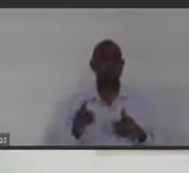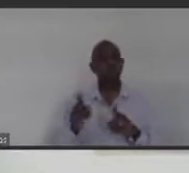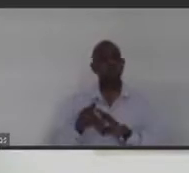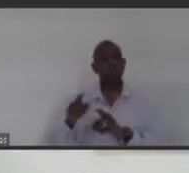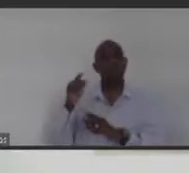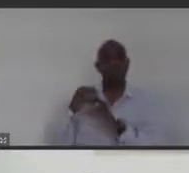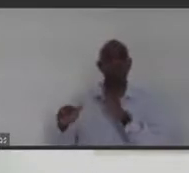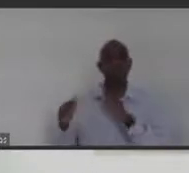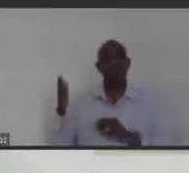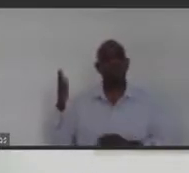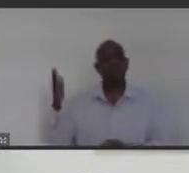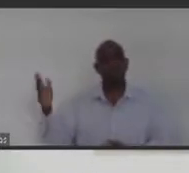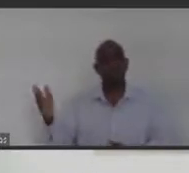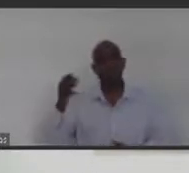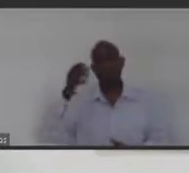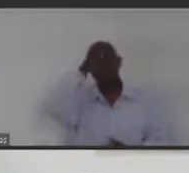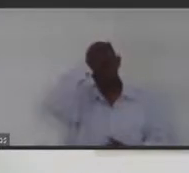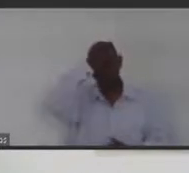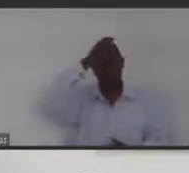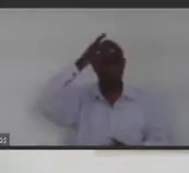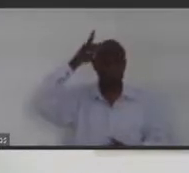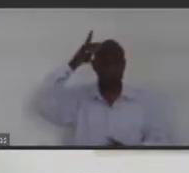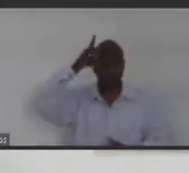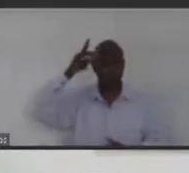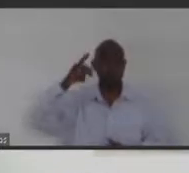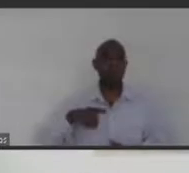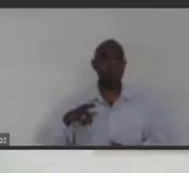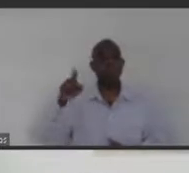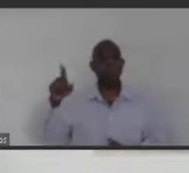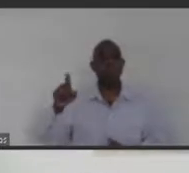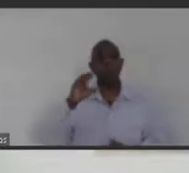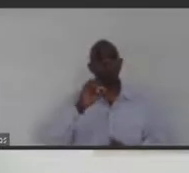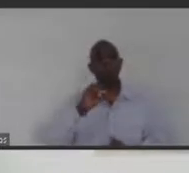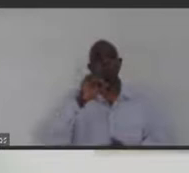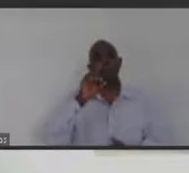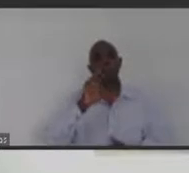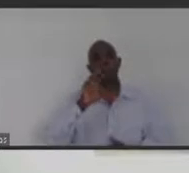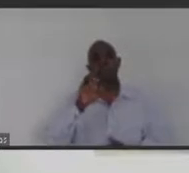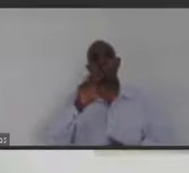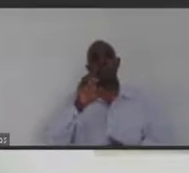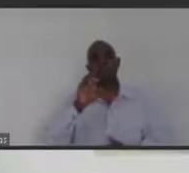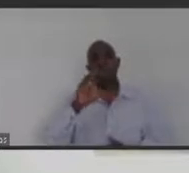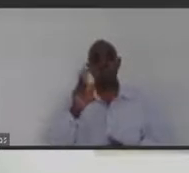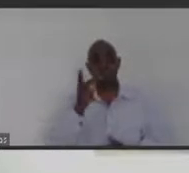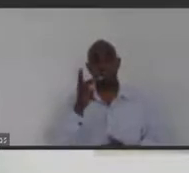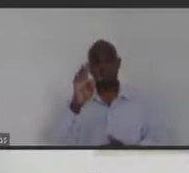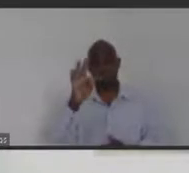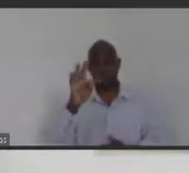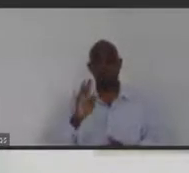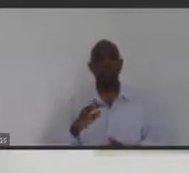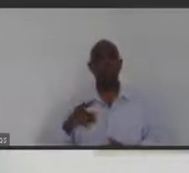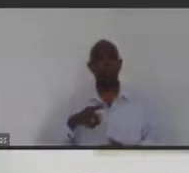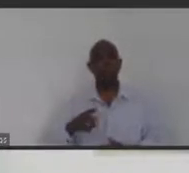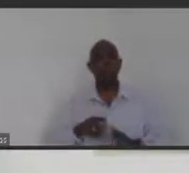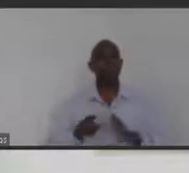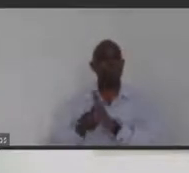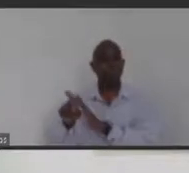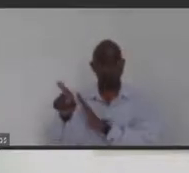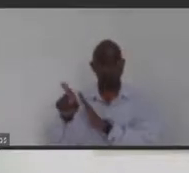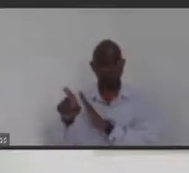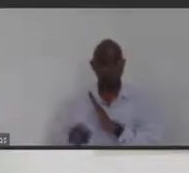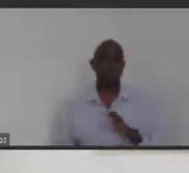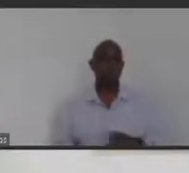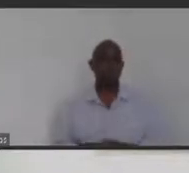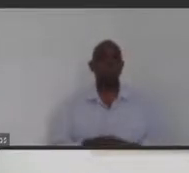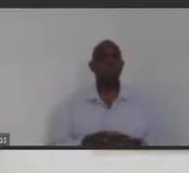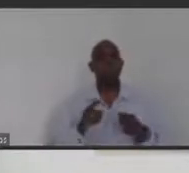ele solicitando que encaminhe a empresa Odebrecht BRK Ambiental o seguinte questionamento desta Casa de Leis.